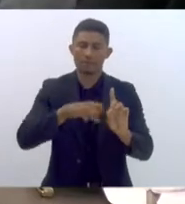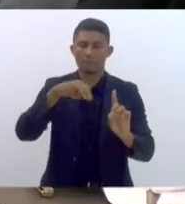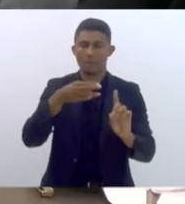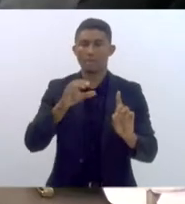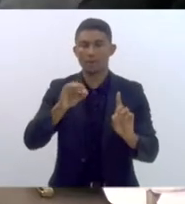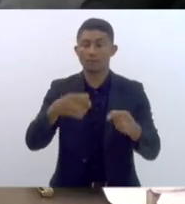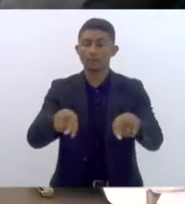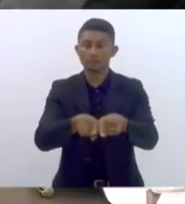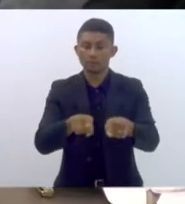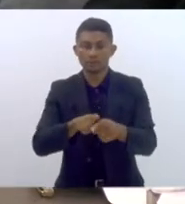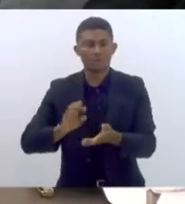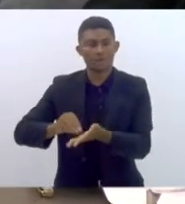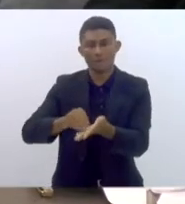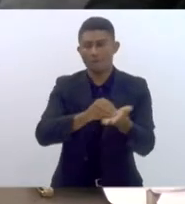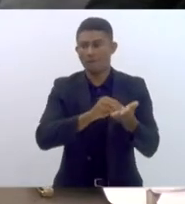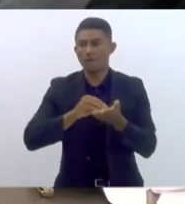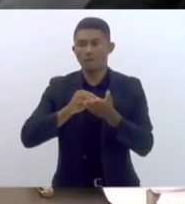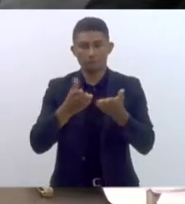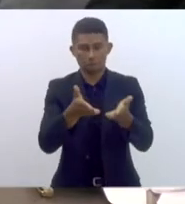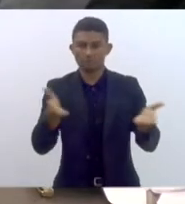jurídica ACO 3457.